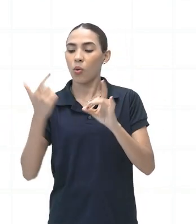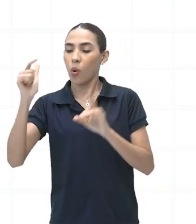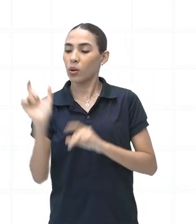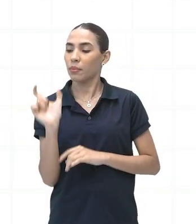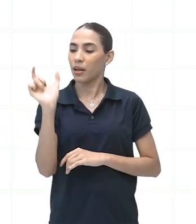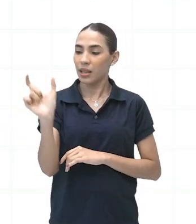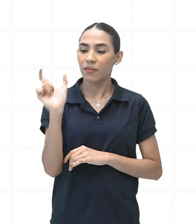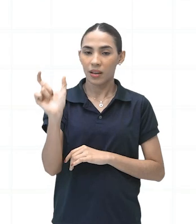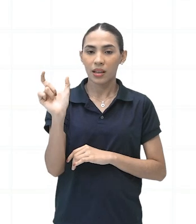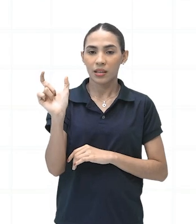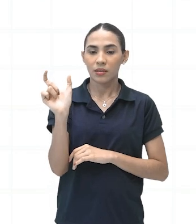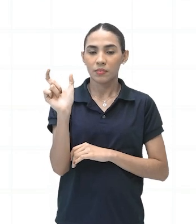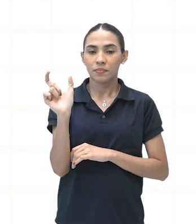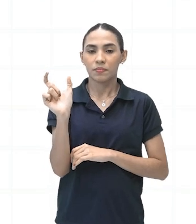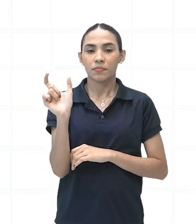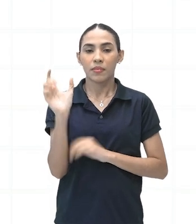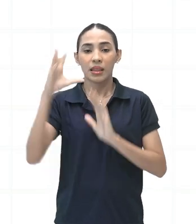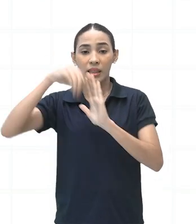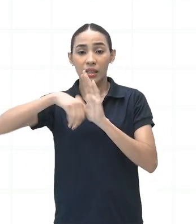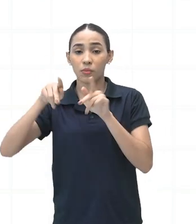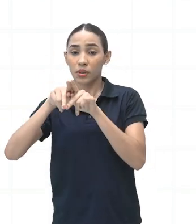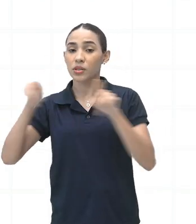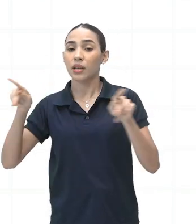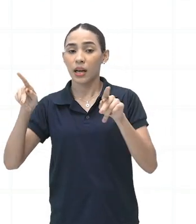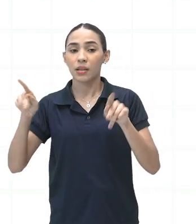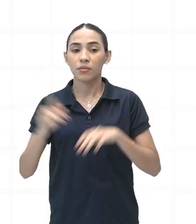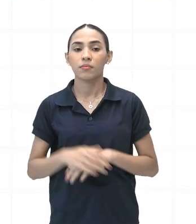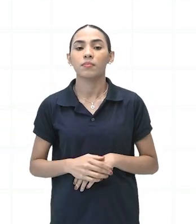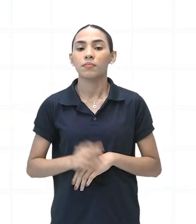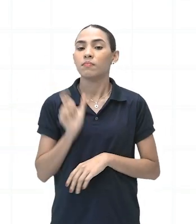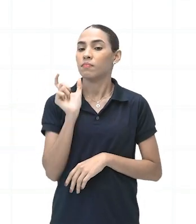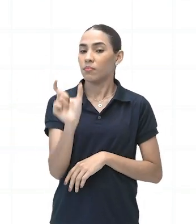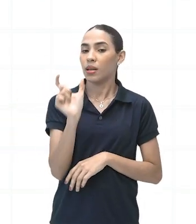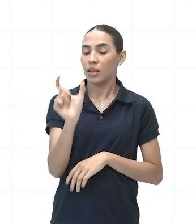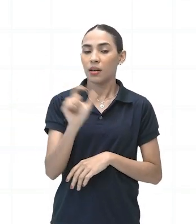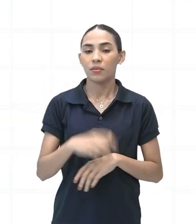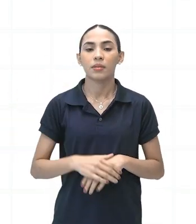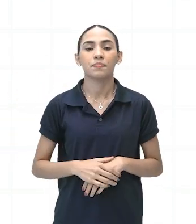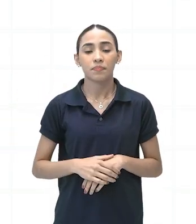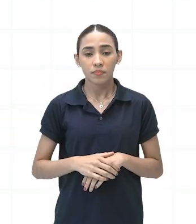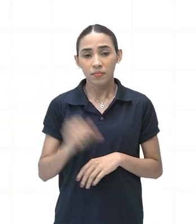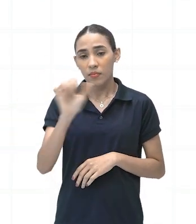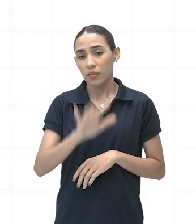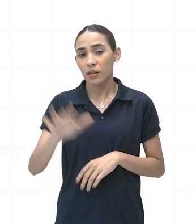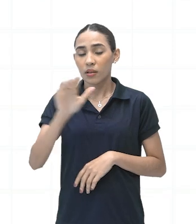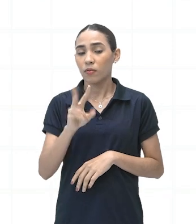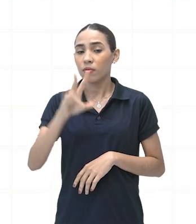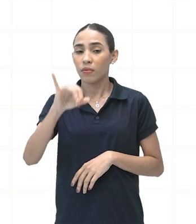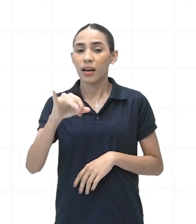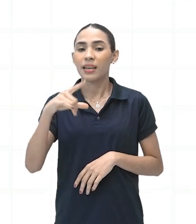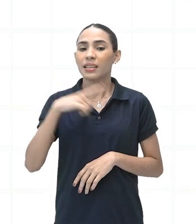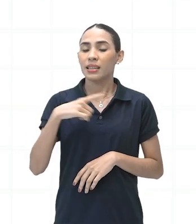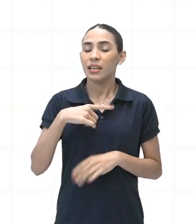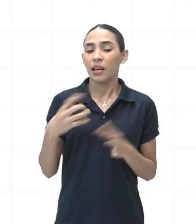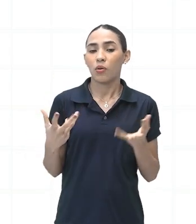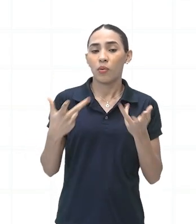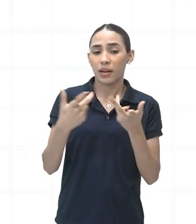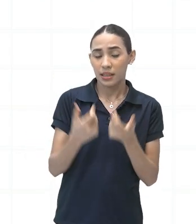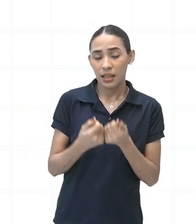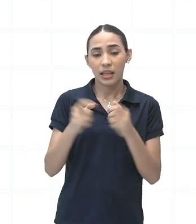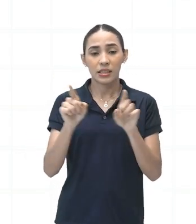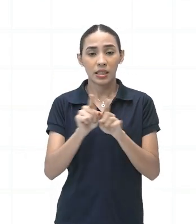palavrinha que está lá no meu predicado. E essa palavra, em geral, vai trazer aí uma qualidade,